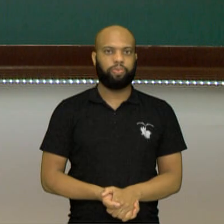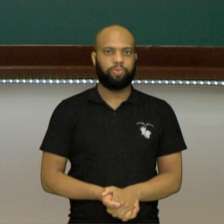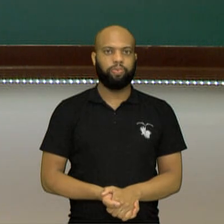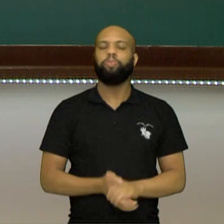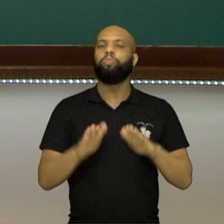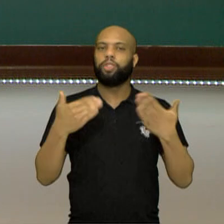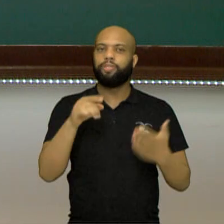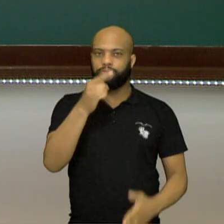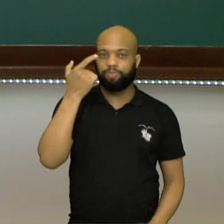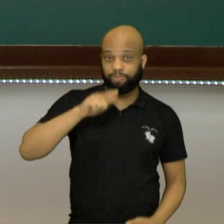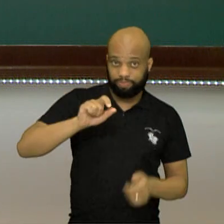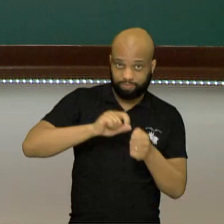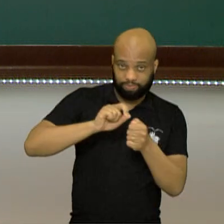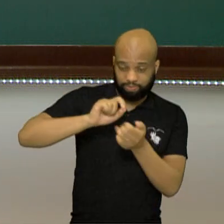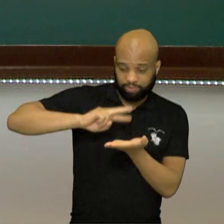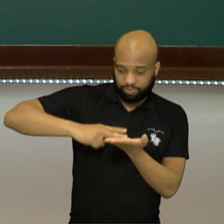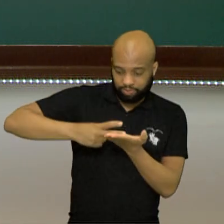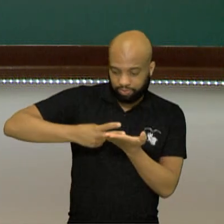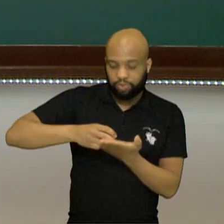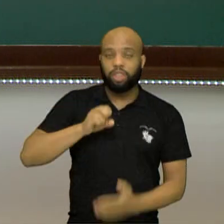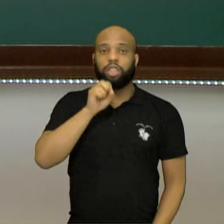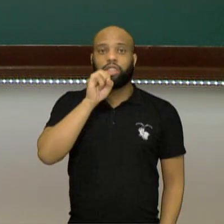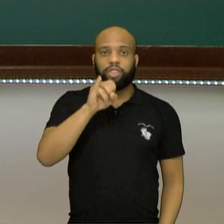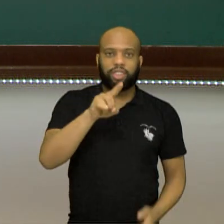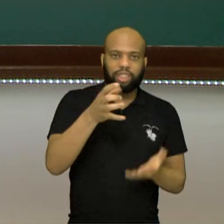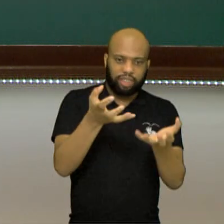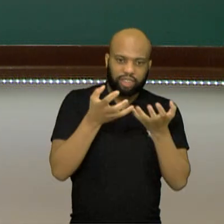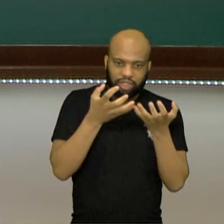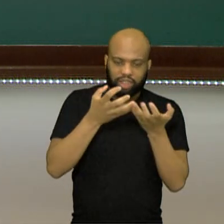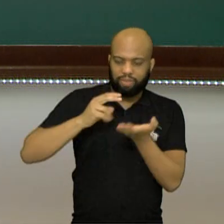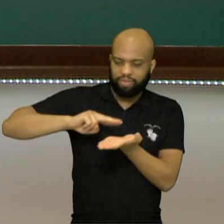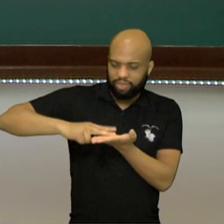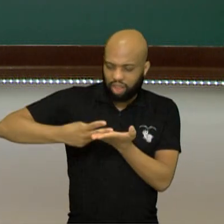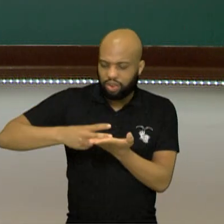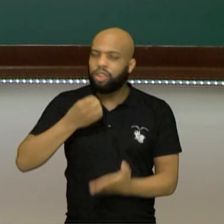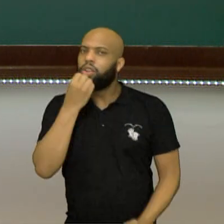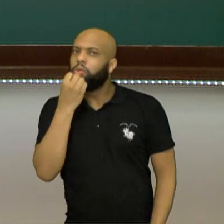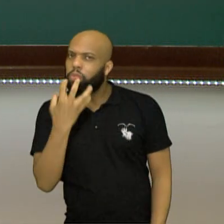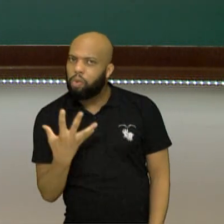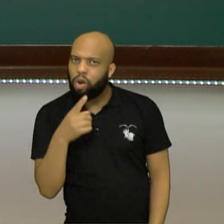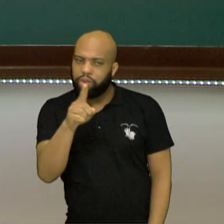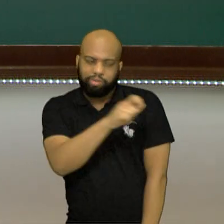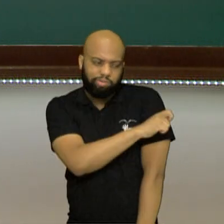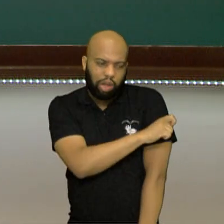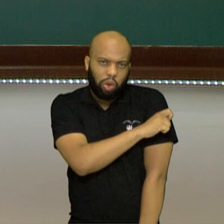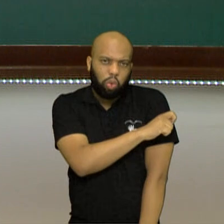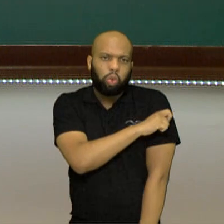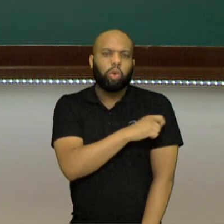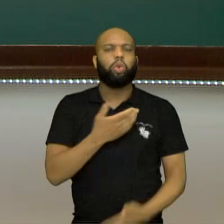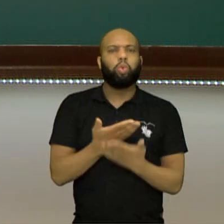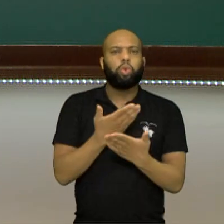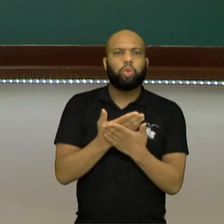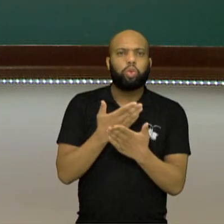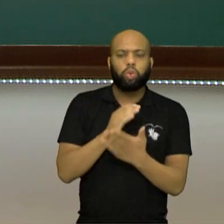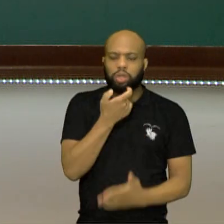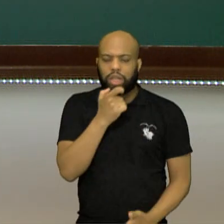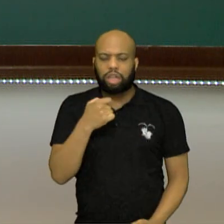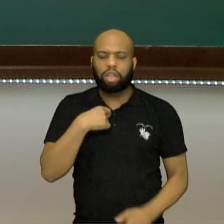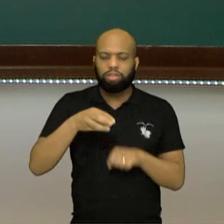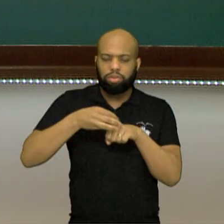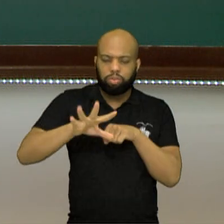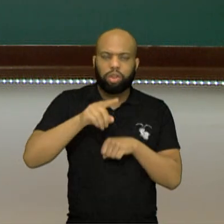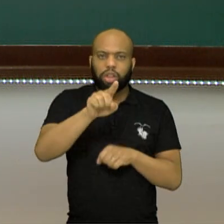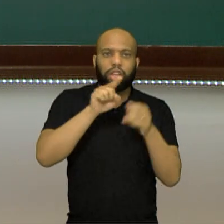E aí, fez a tradução? Se você quer se tornar um bom tradutor como estudante de língua inglesa, eu sugiro que você